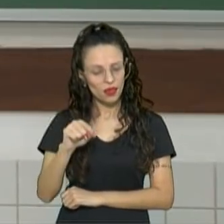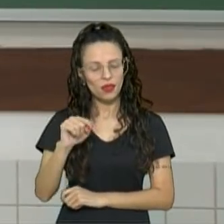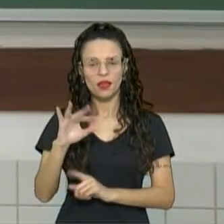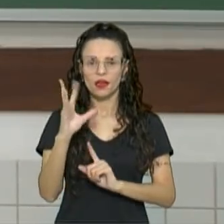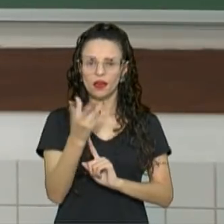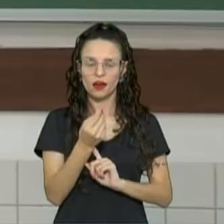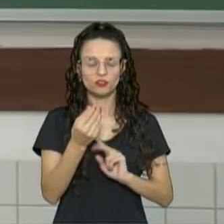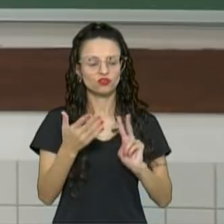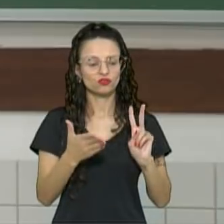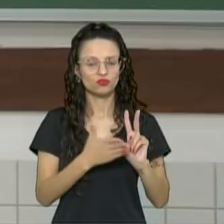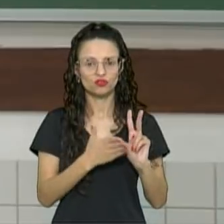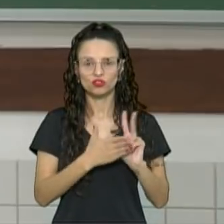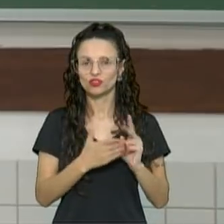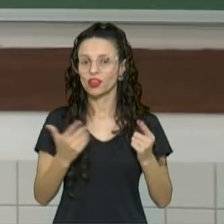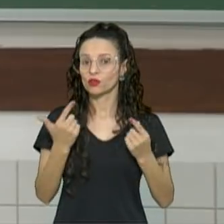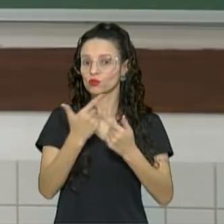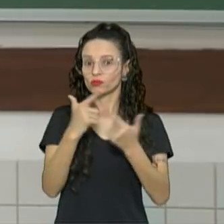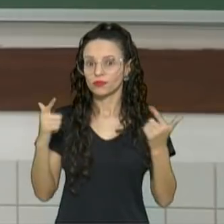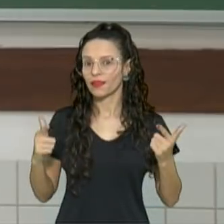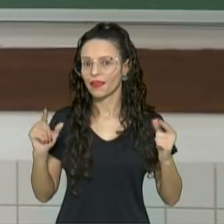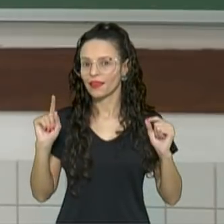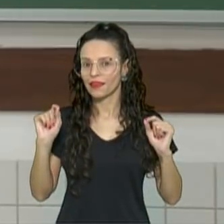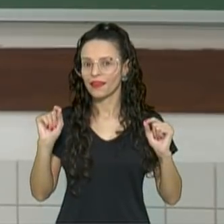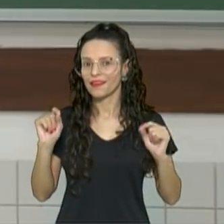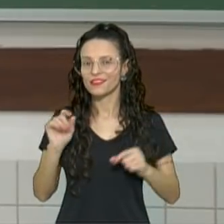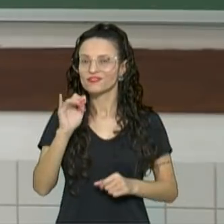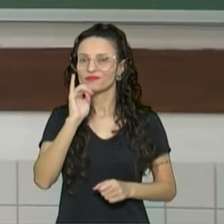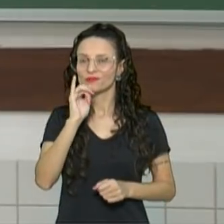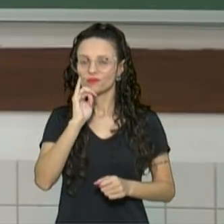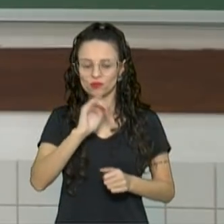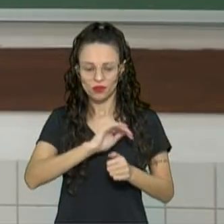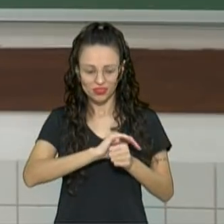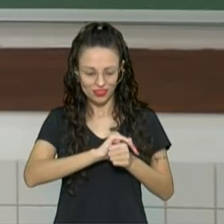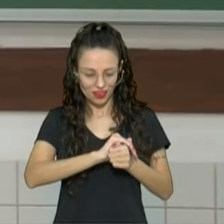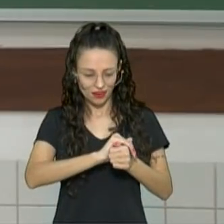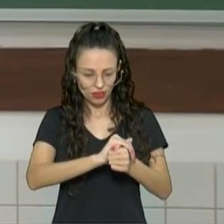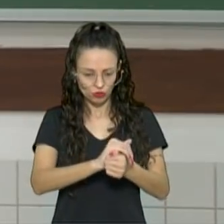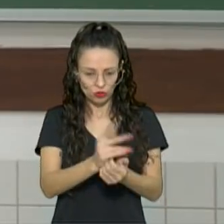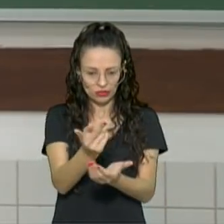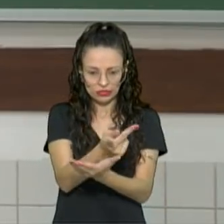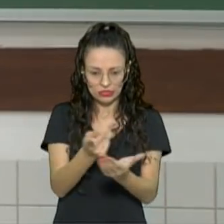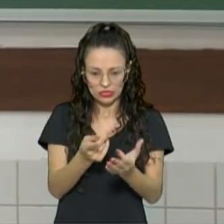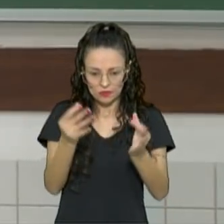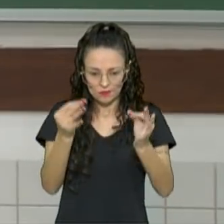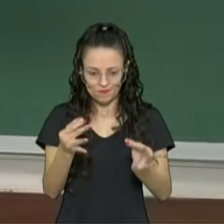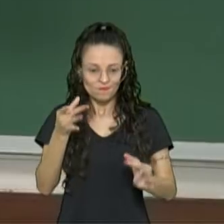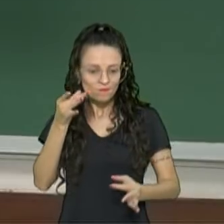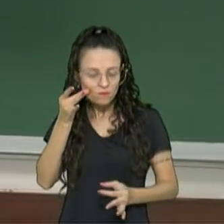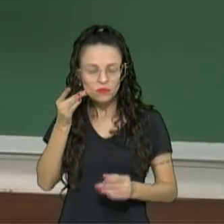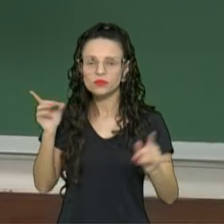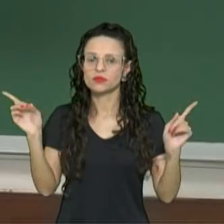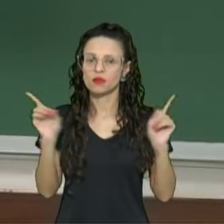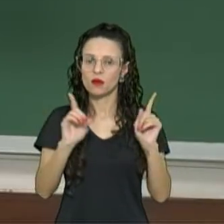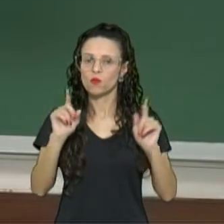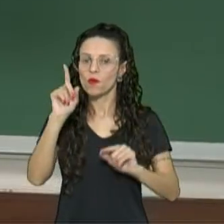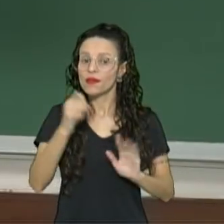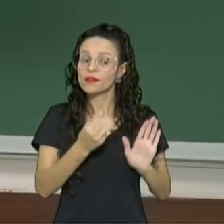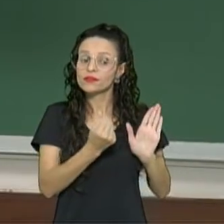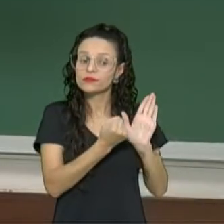Então, não vamos ter o desenho, né, de uma tartaruga ali realista nas obras dos povos indígenas. Não, a gente vai ter